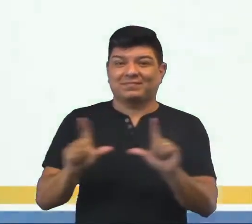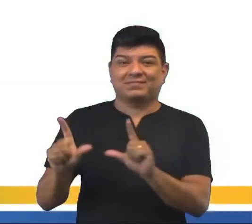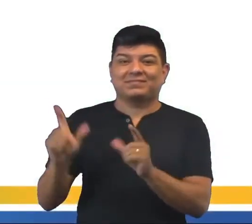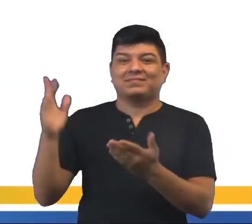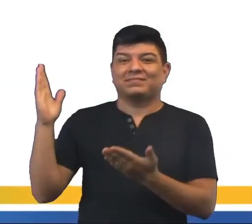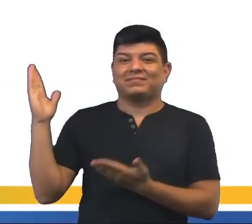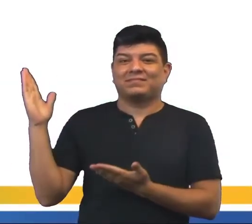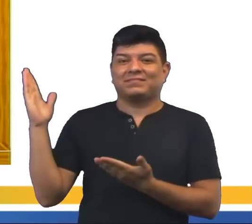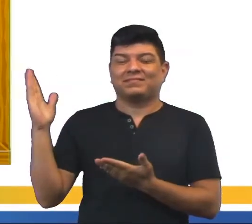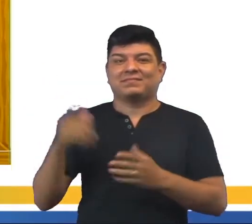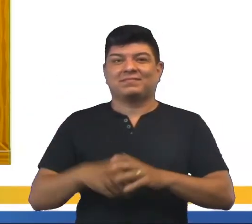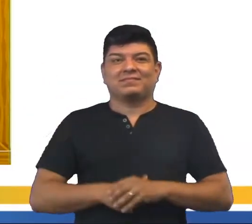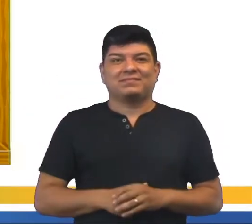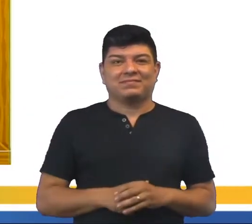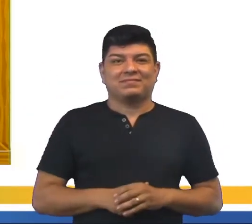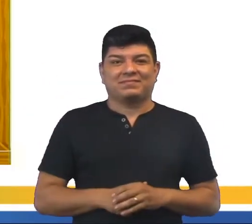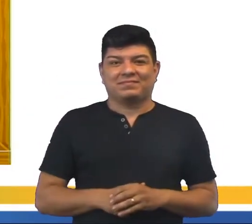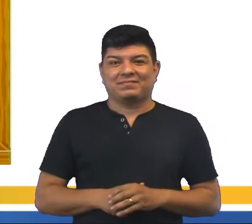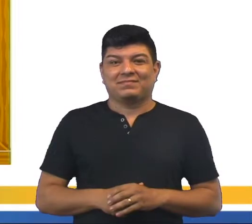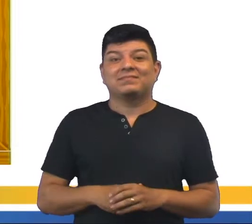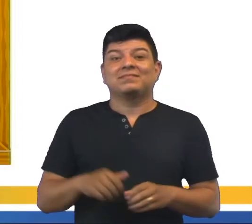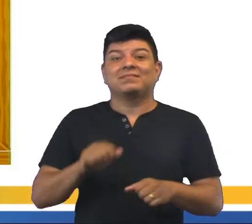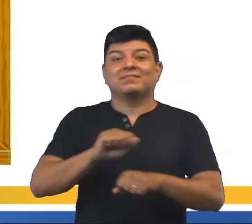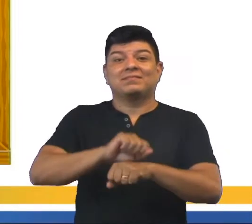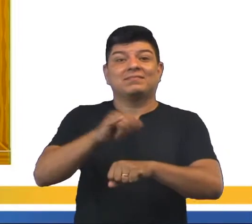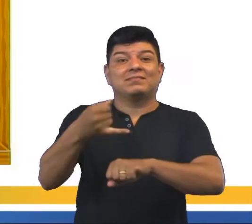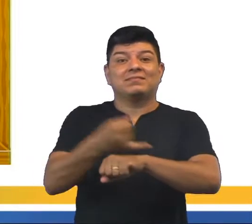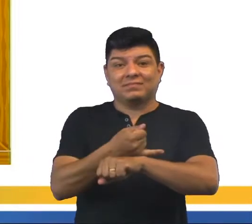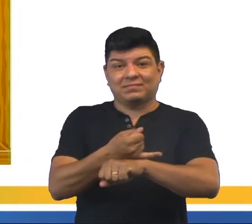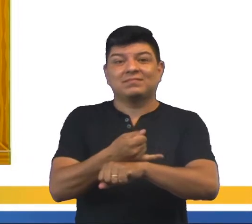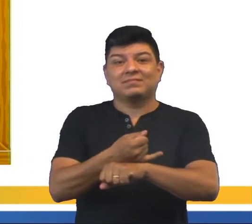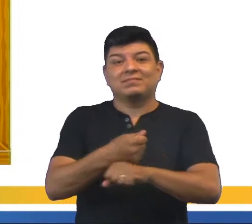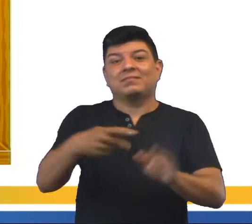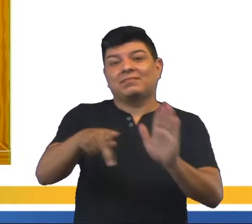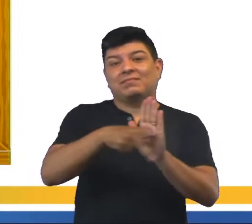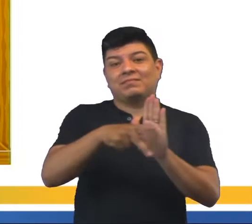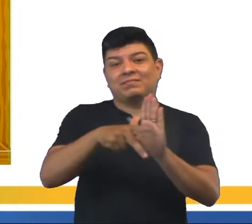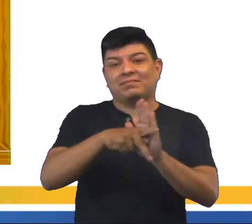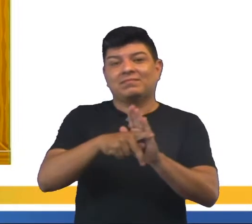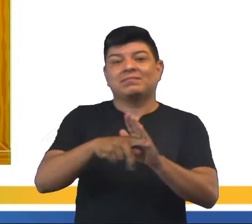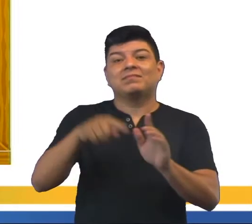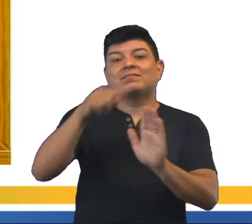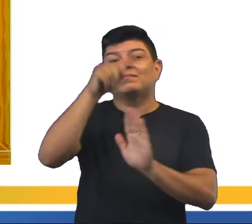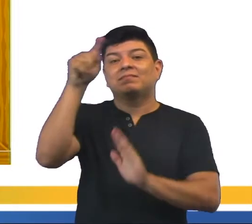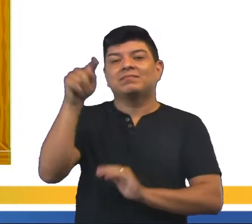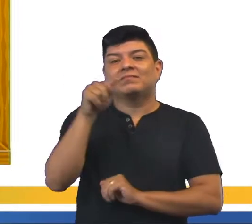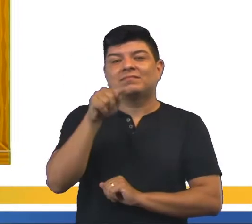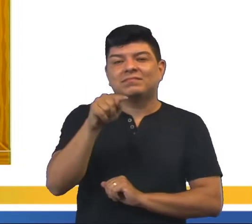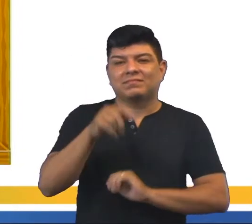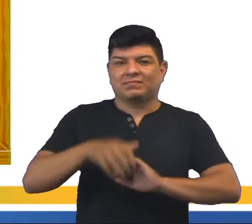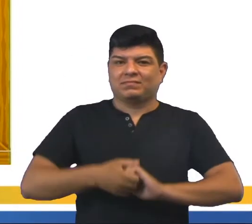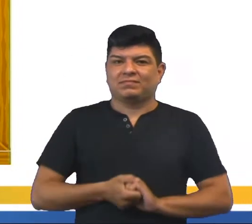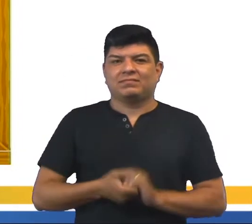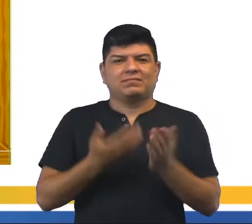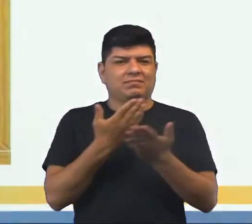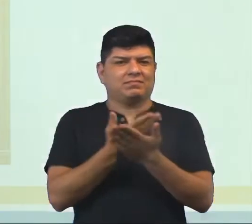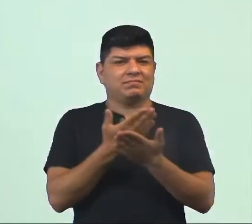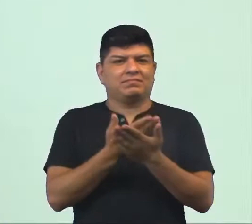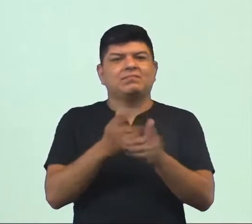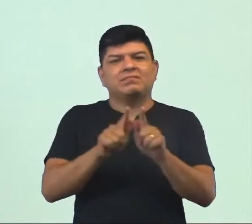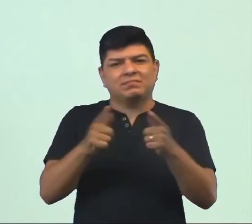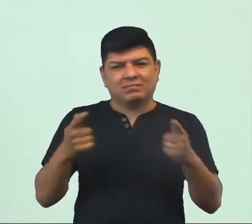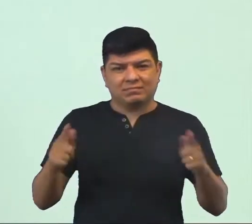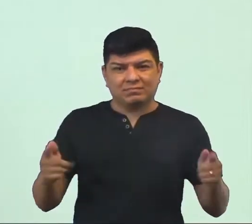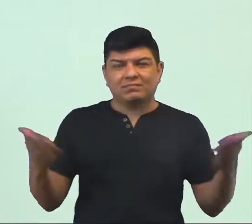tela. Los adjetivos, possessivos e interrogativos. Então é assim, galerinha, hoje é uma aula